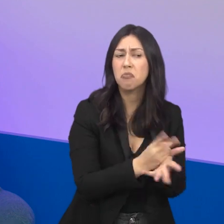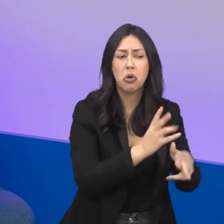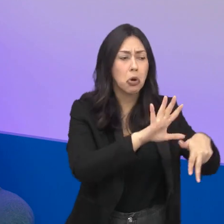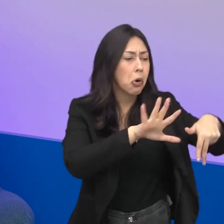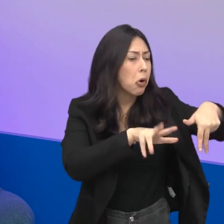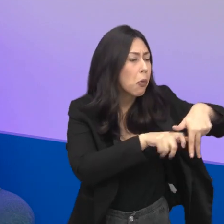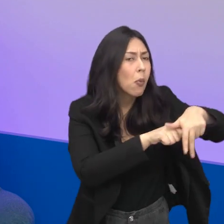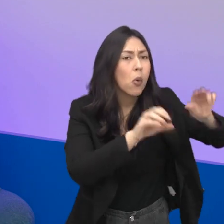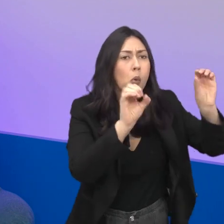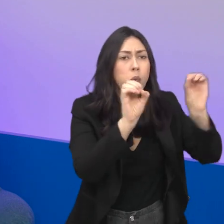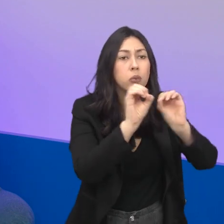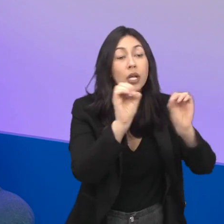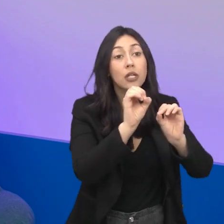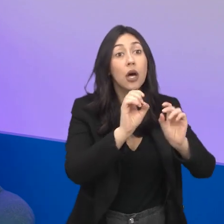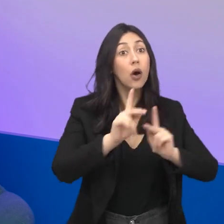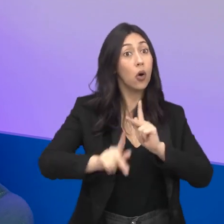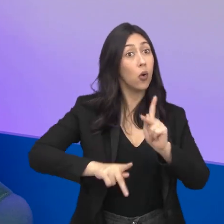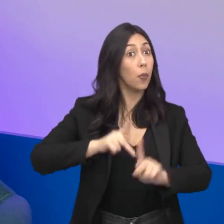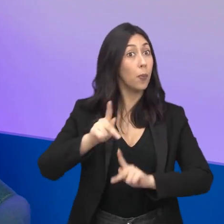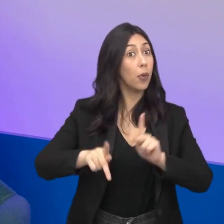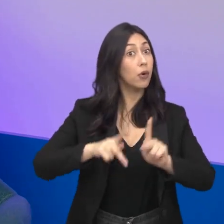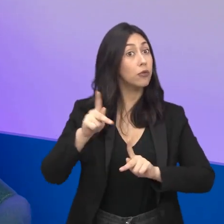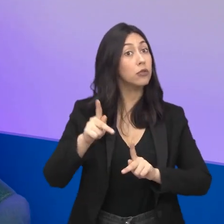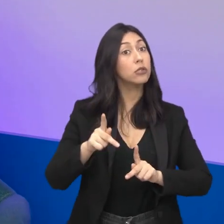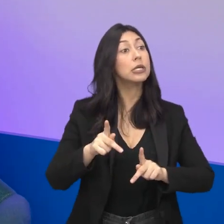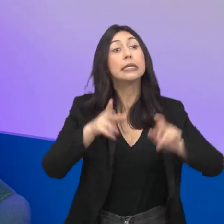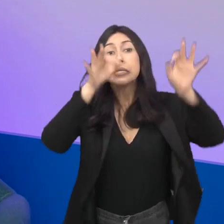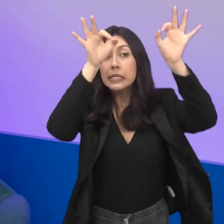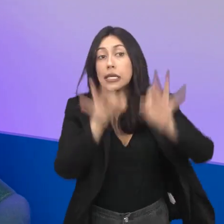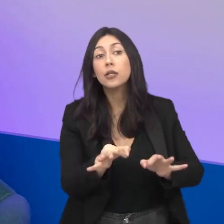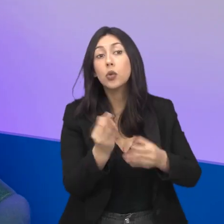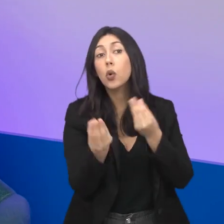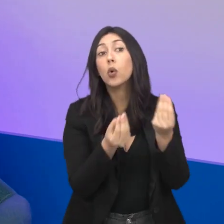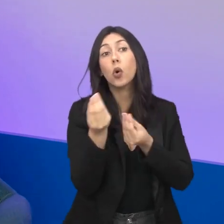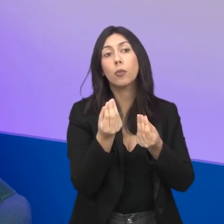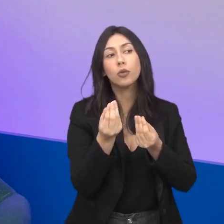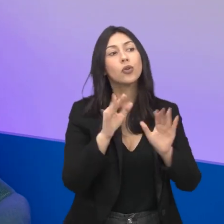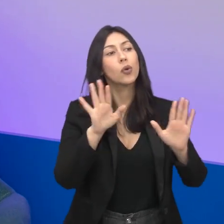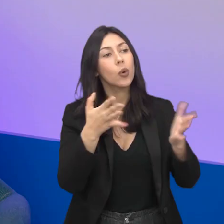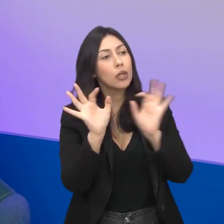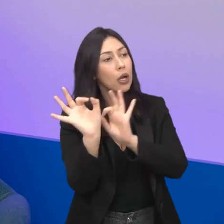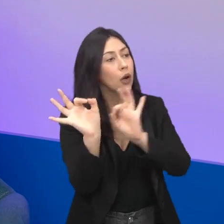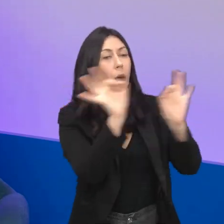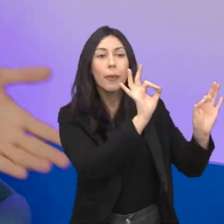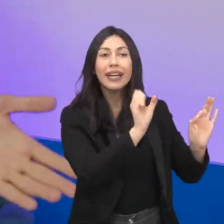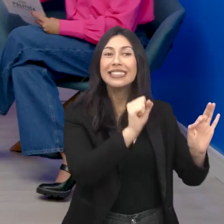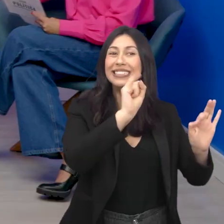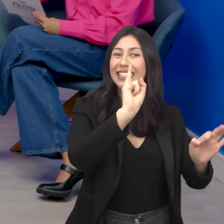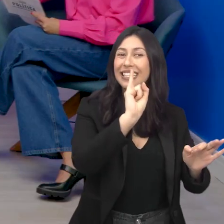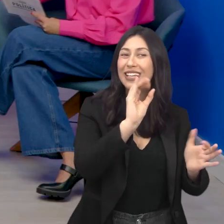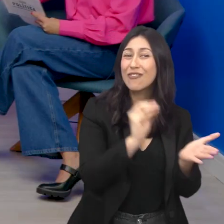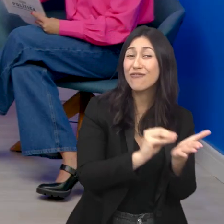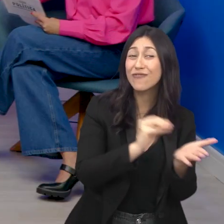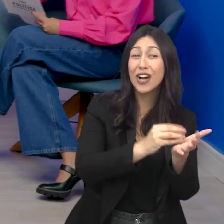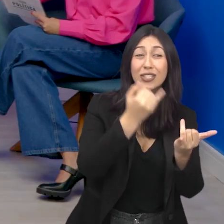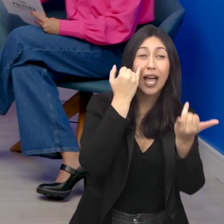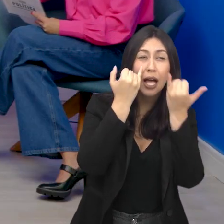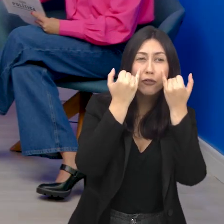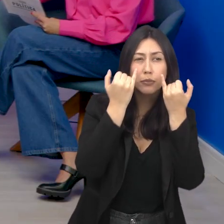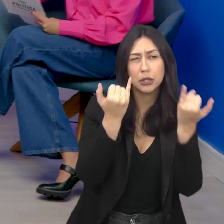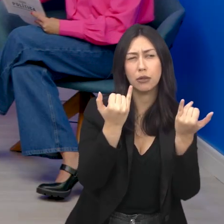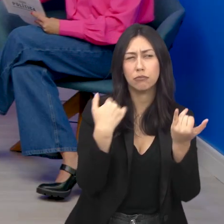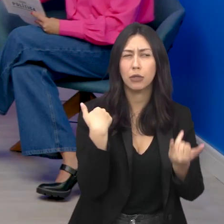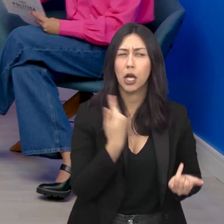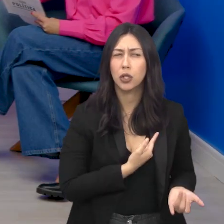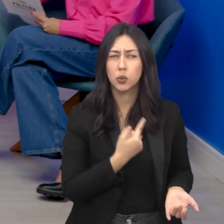tá? Mesmo que não haja corrupção, a população só vai ter certeza disso quando há transparência. Se não há transparência, há